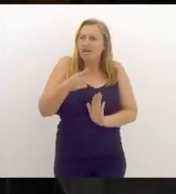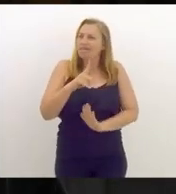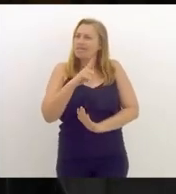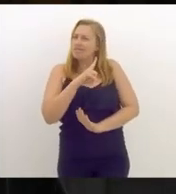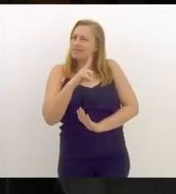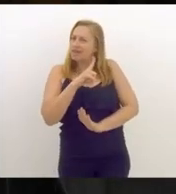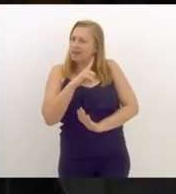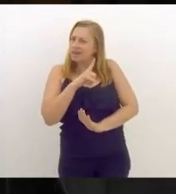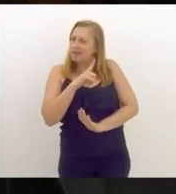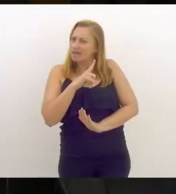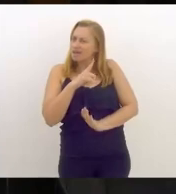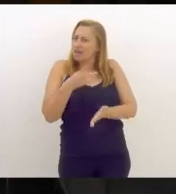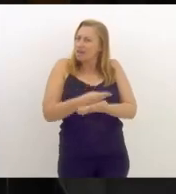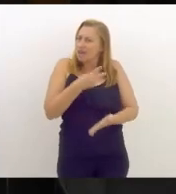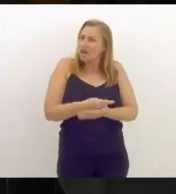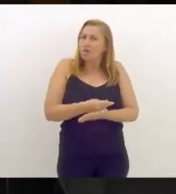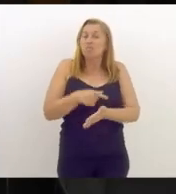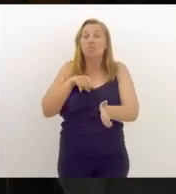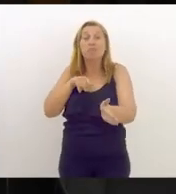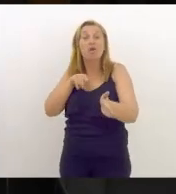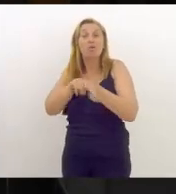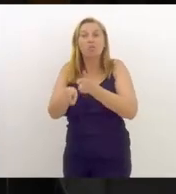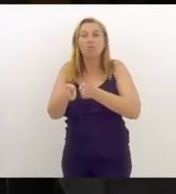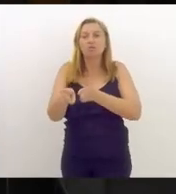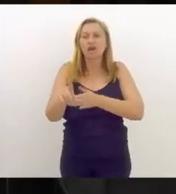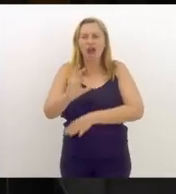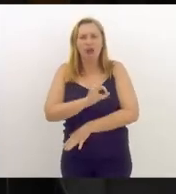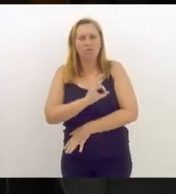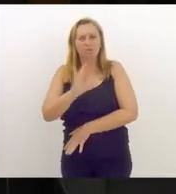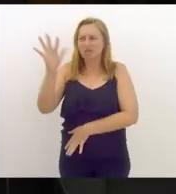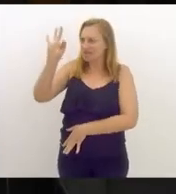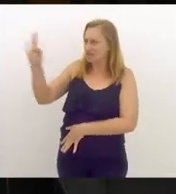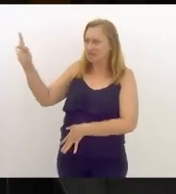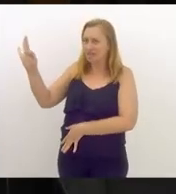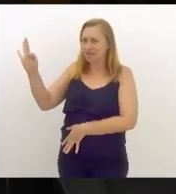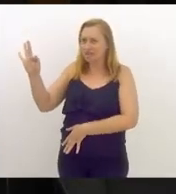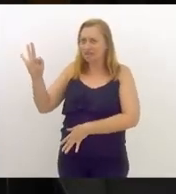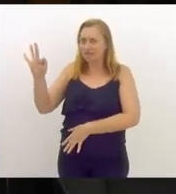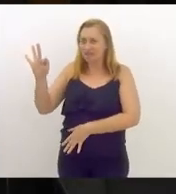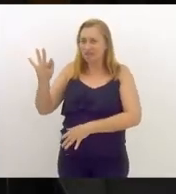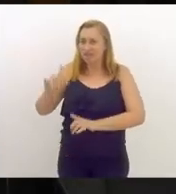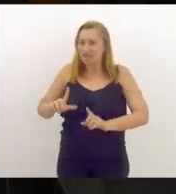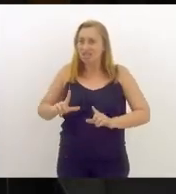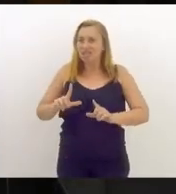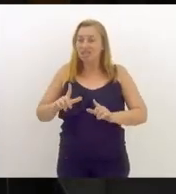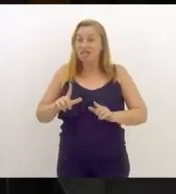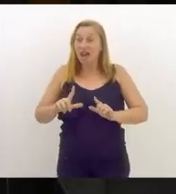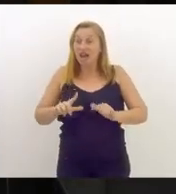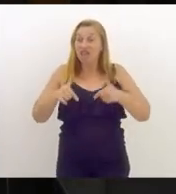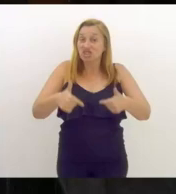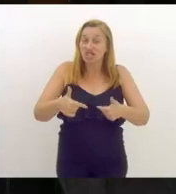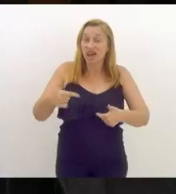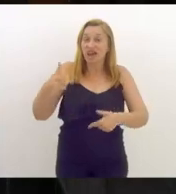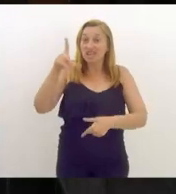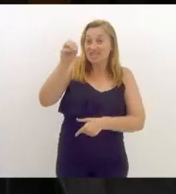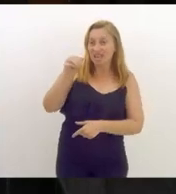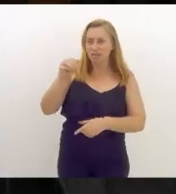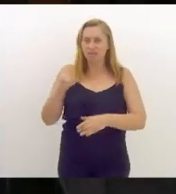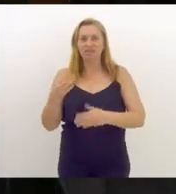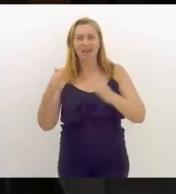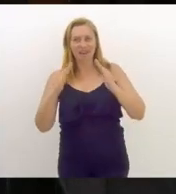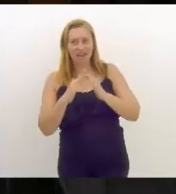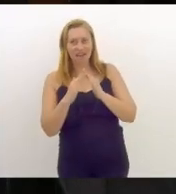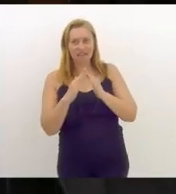algumas não conformidades pergunto eu a polícia federal aparecerá logo no dia seguinte cedo na casa do